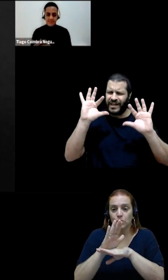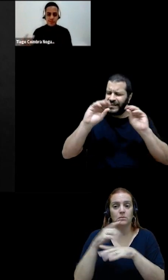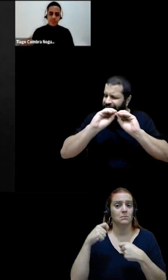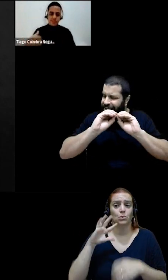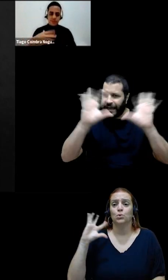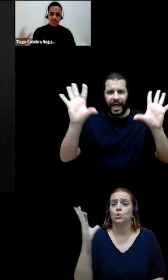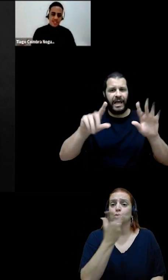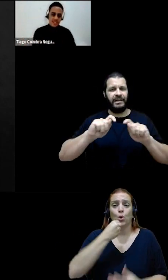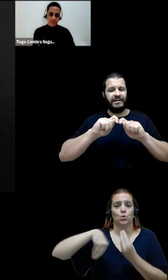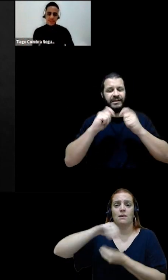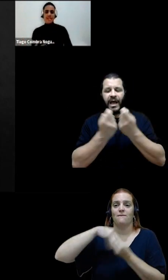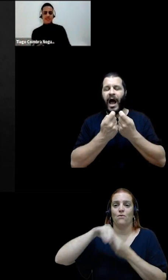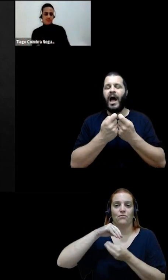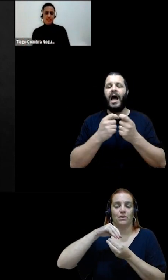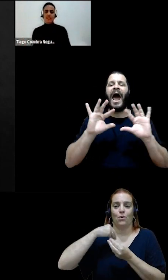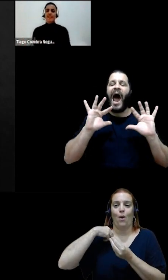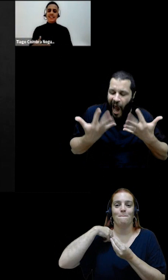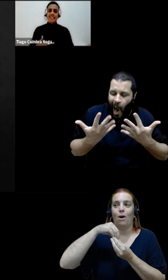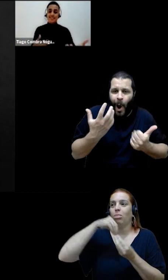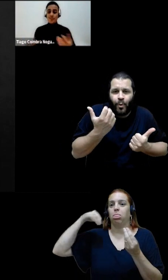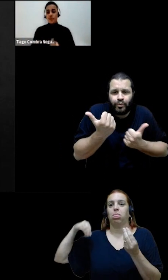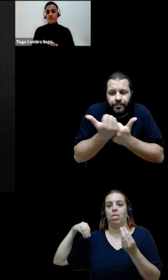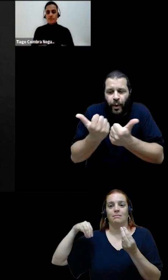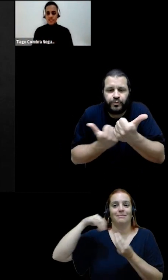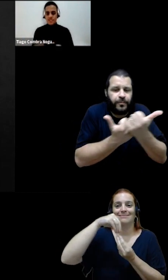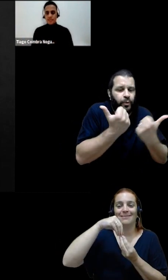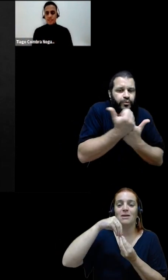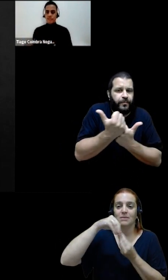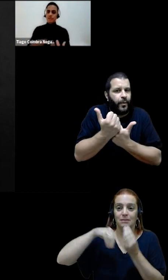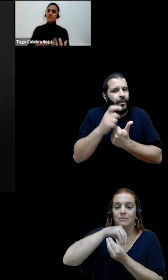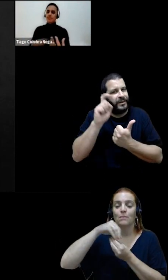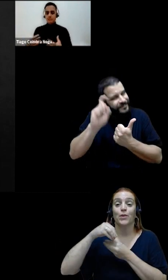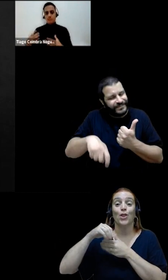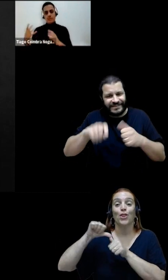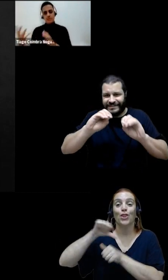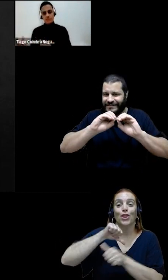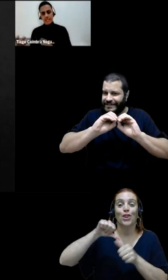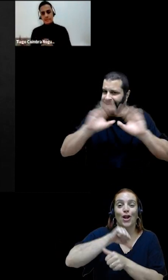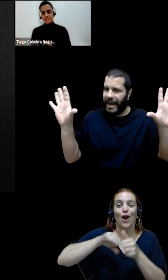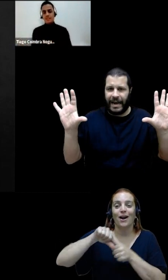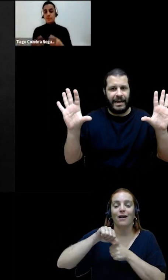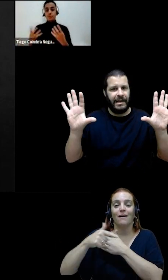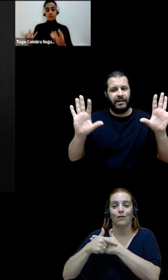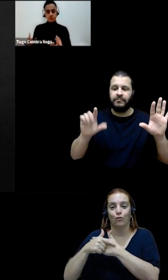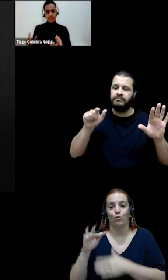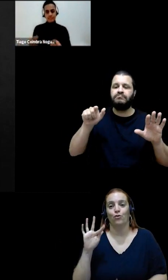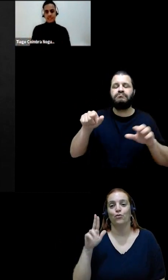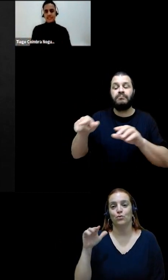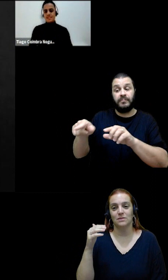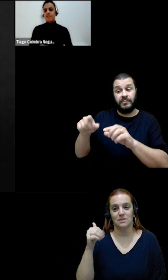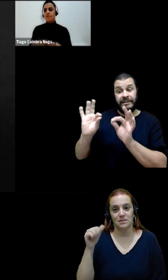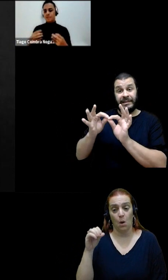estar envolvidos durante esse processo, né? E eles trocam o que a gente chama de função. Às vezes o intérprete está no turno